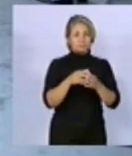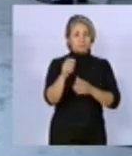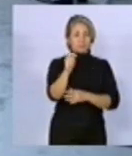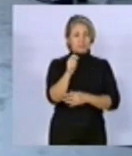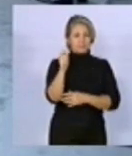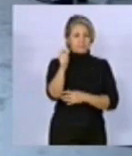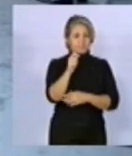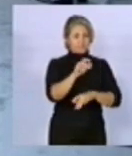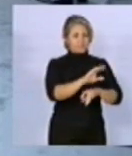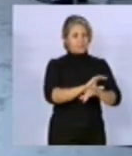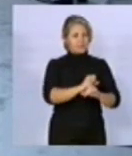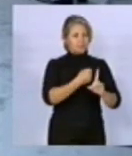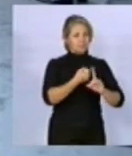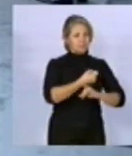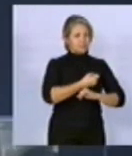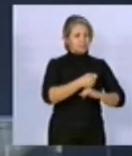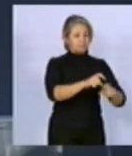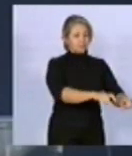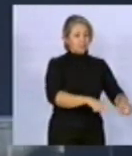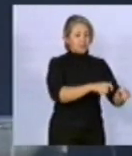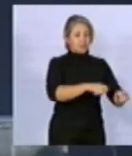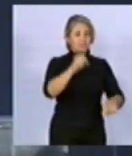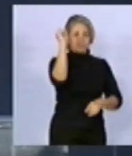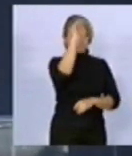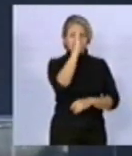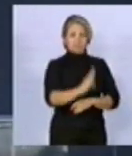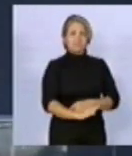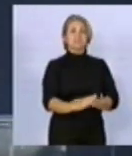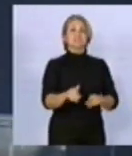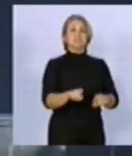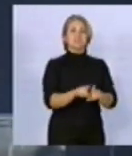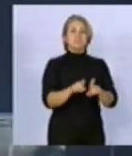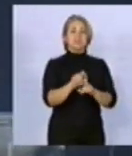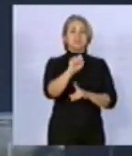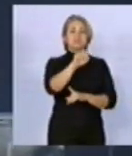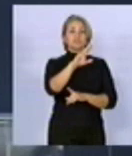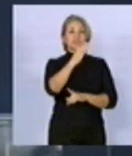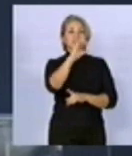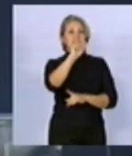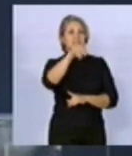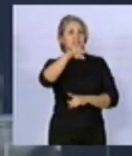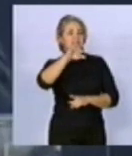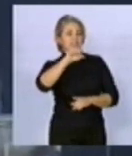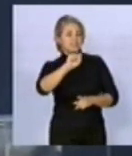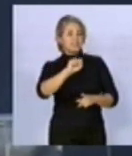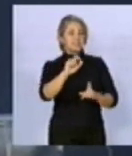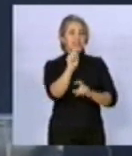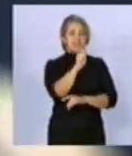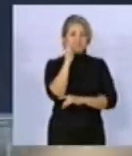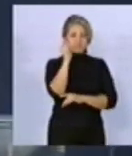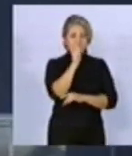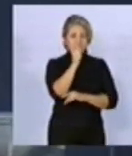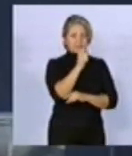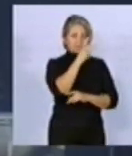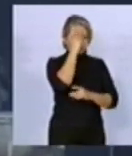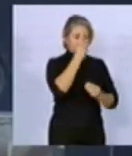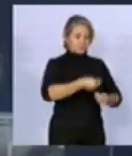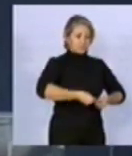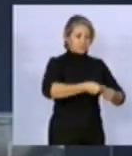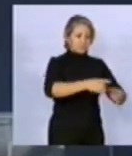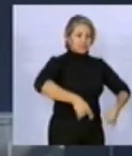sociedade rural brasileira e aço canas que a associação dos fornecedores de cana de mato grosso do sul